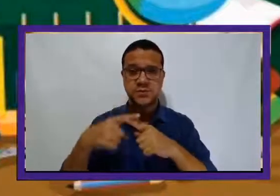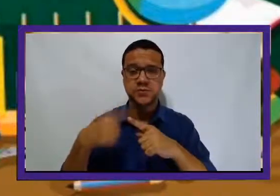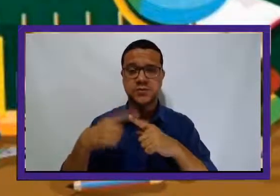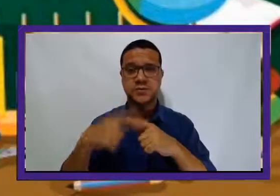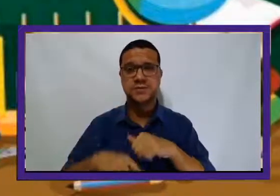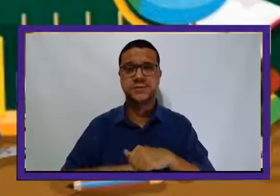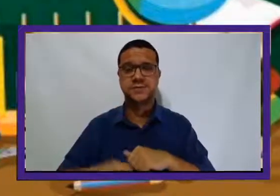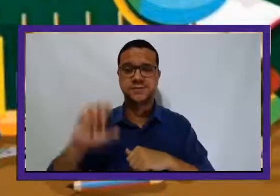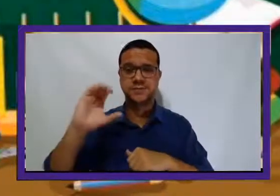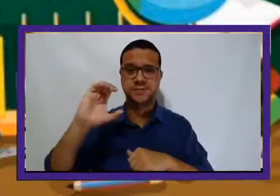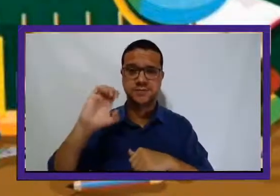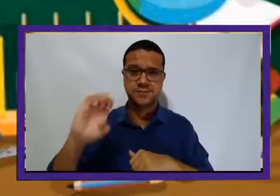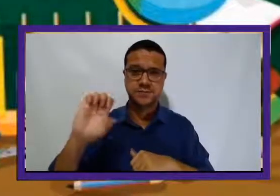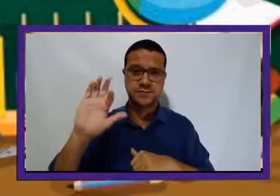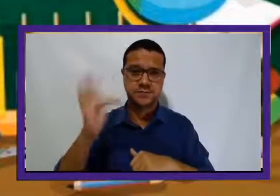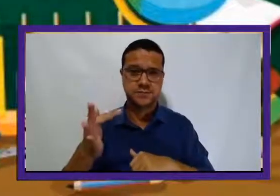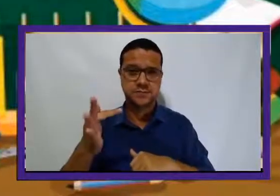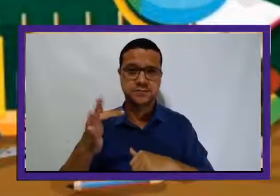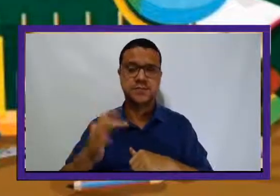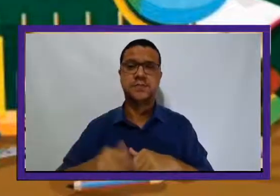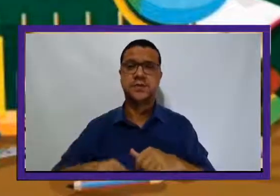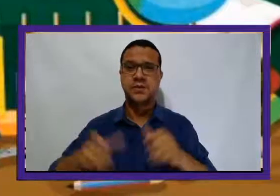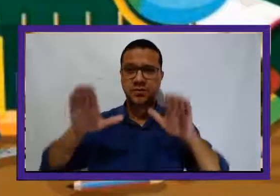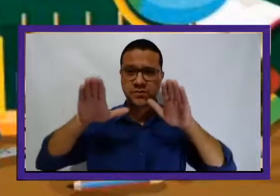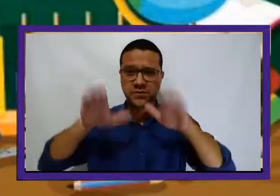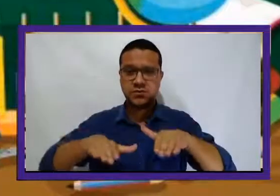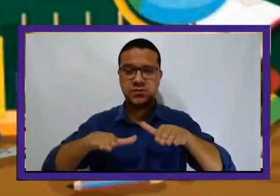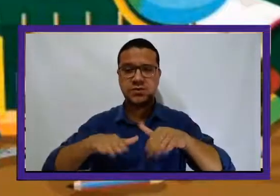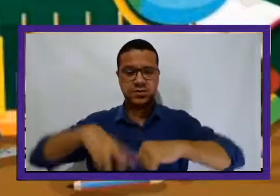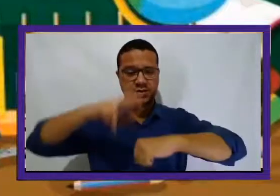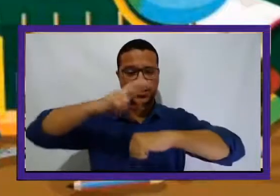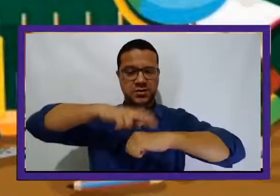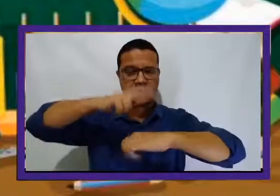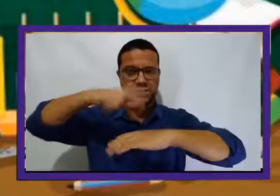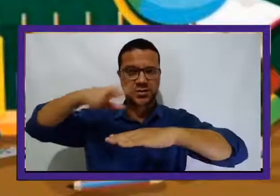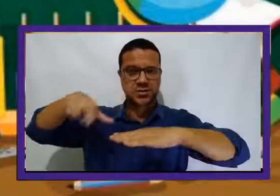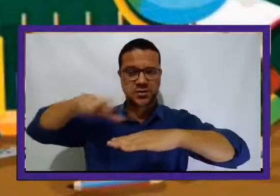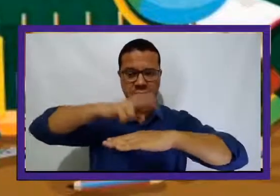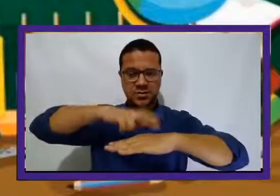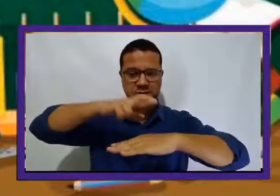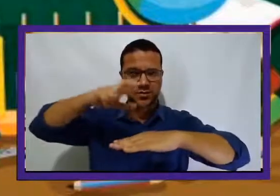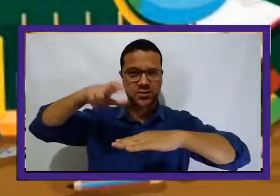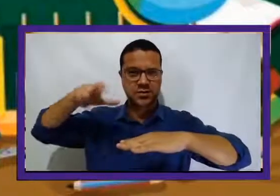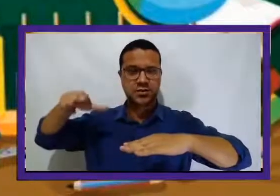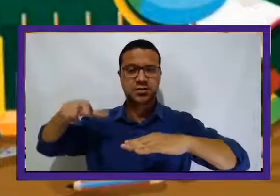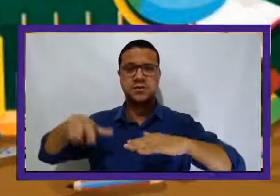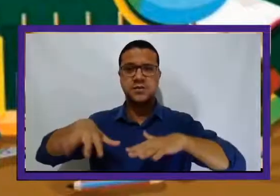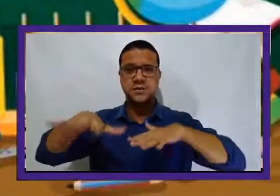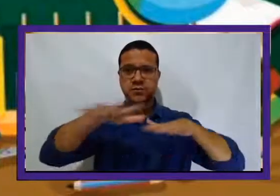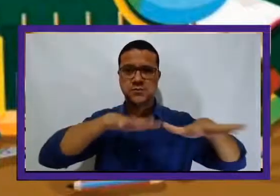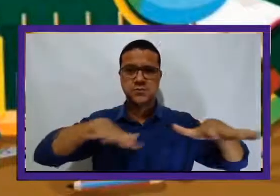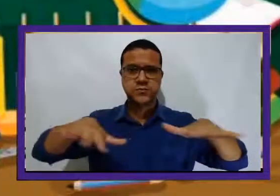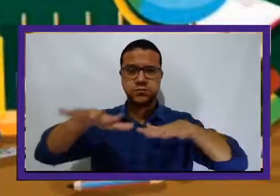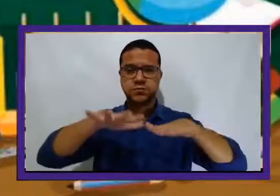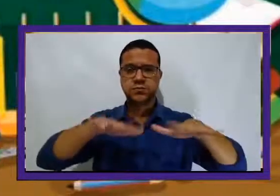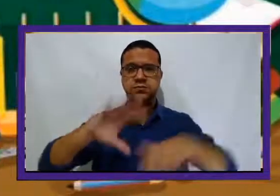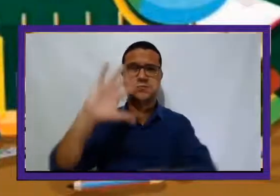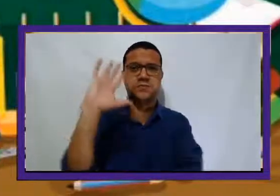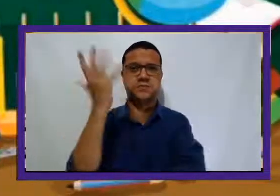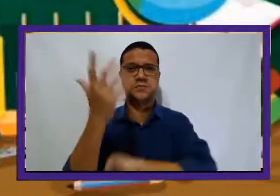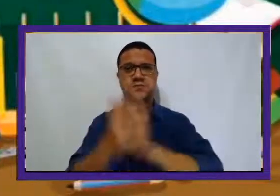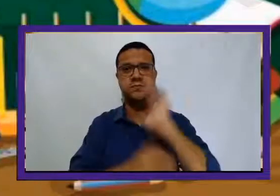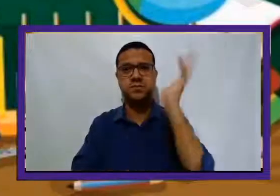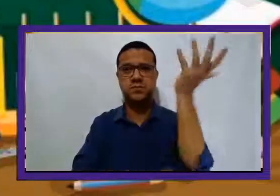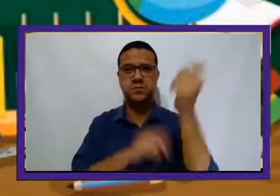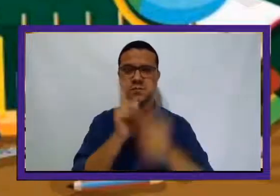Radioativo Certo Desse material Ele fica Impregnado na água No solo Nos animais E